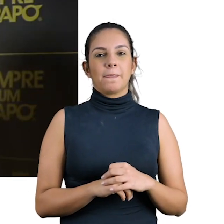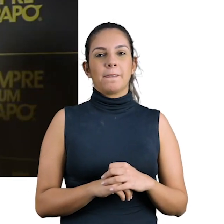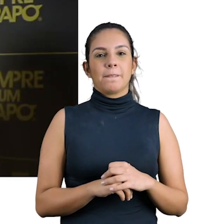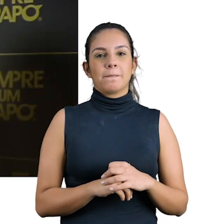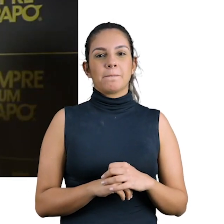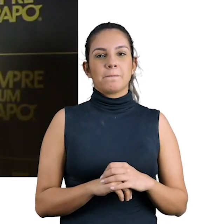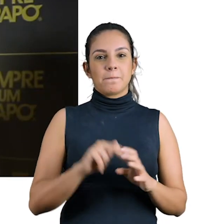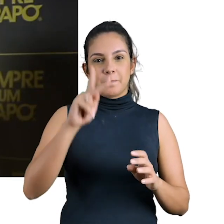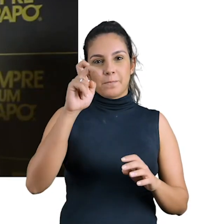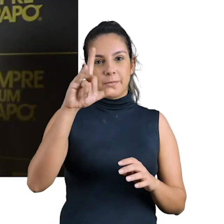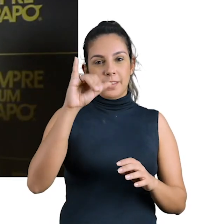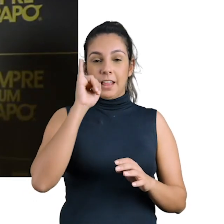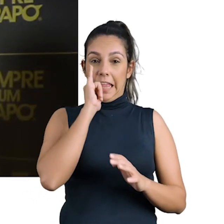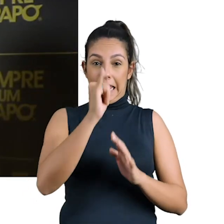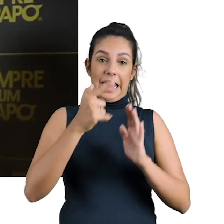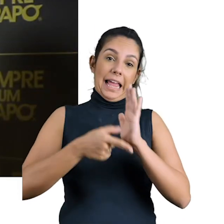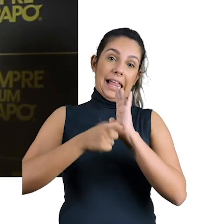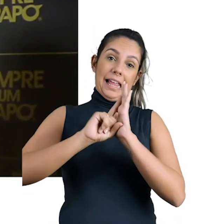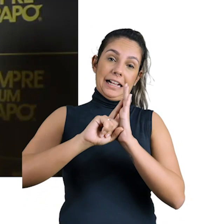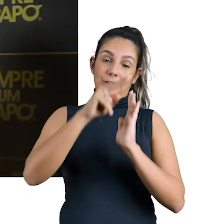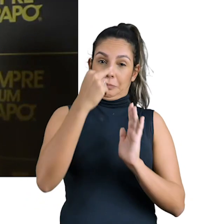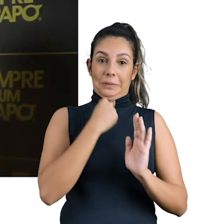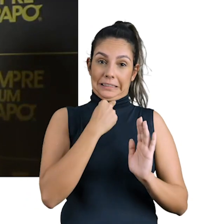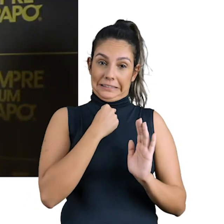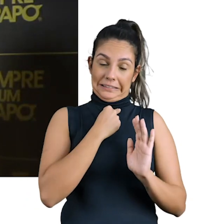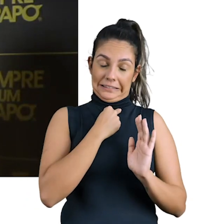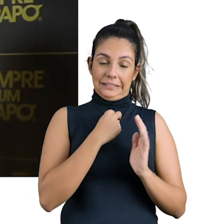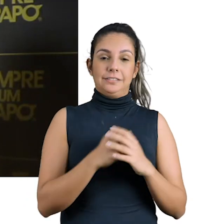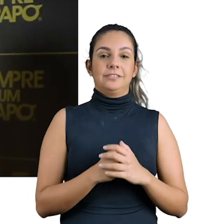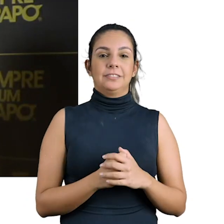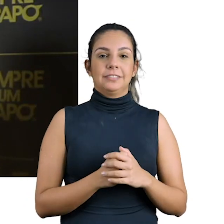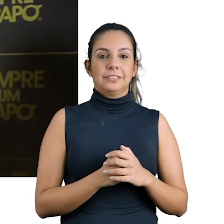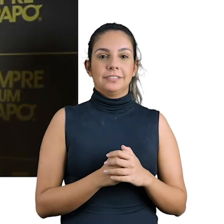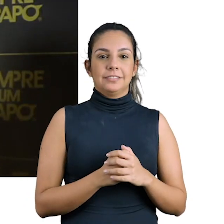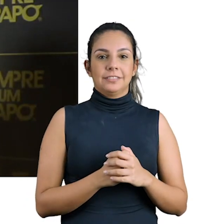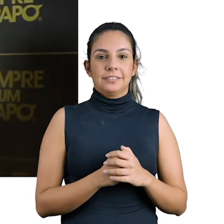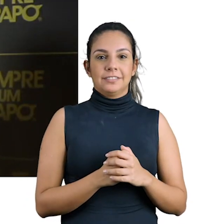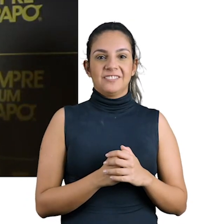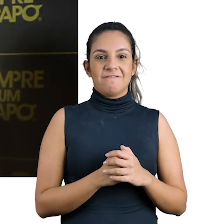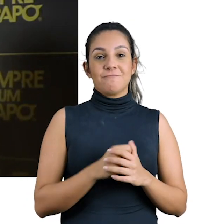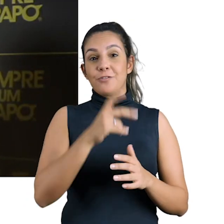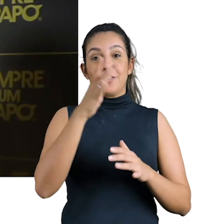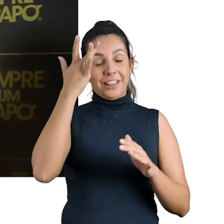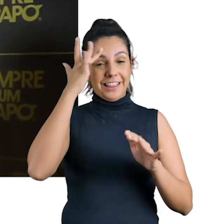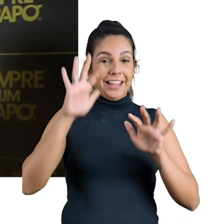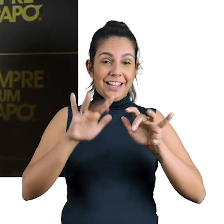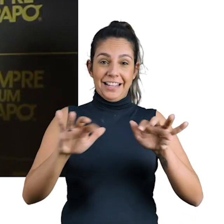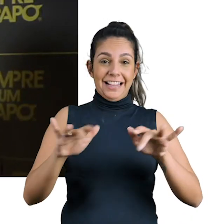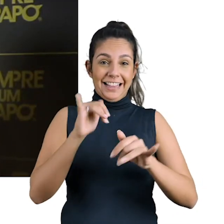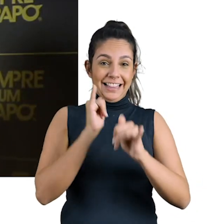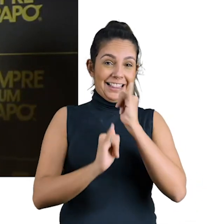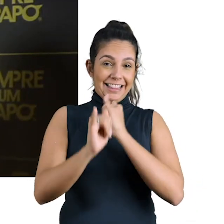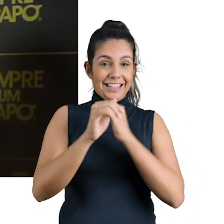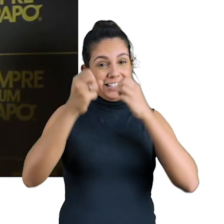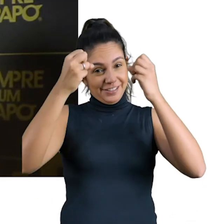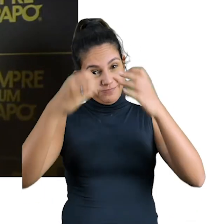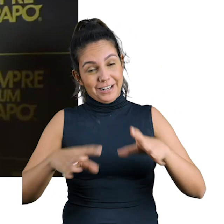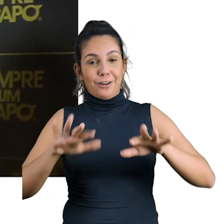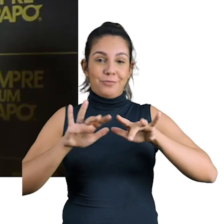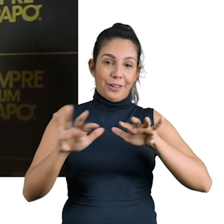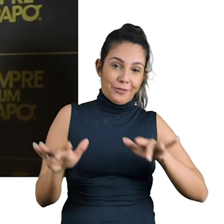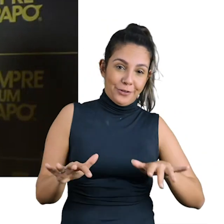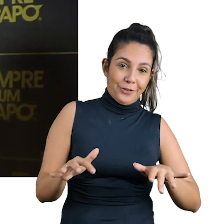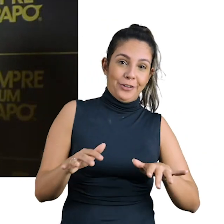Mas a Heloísa tem que avisar com muita antecedência. Que ela é analfabética, total de analfabeta, então tem que